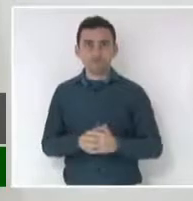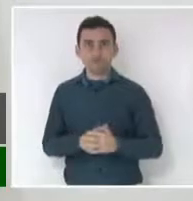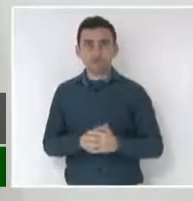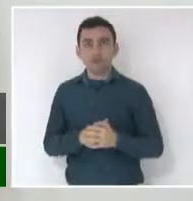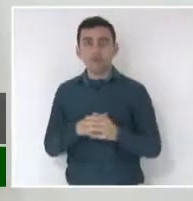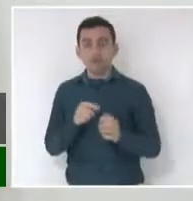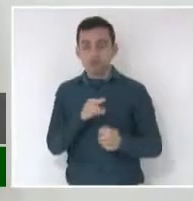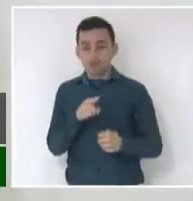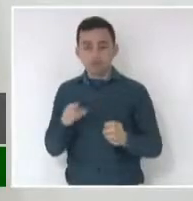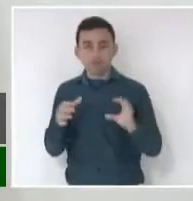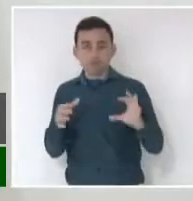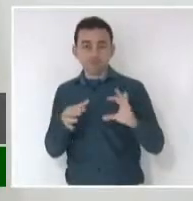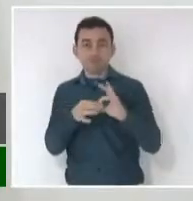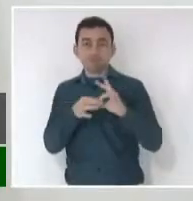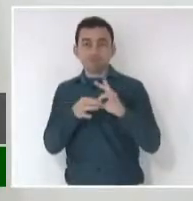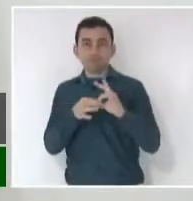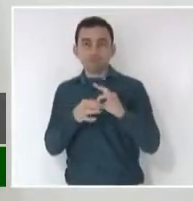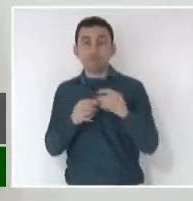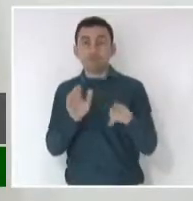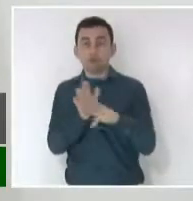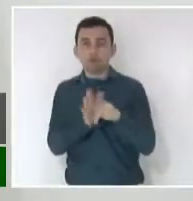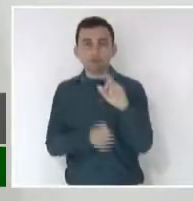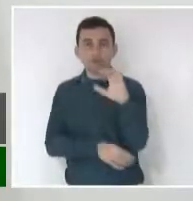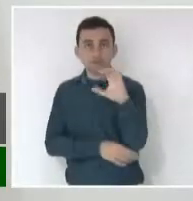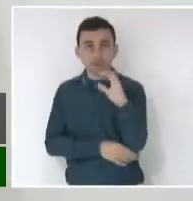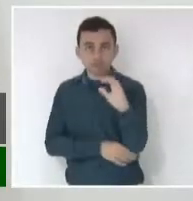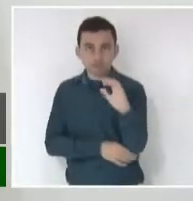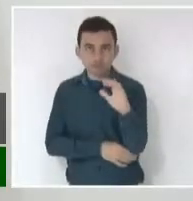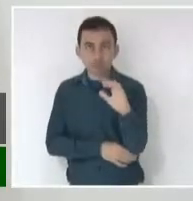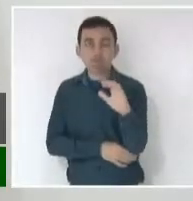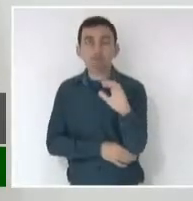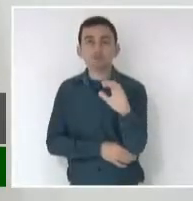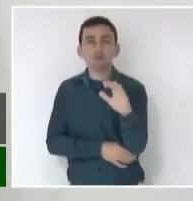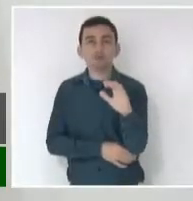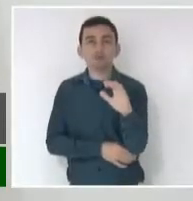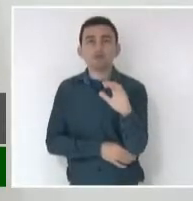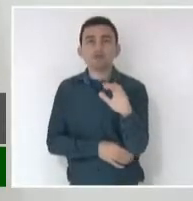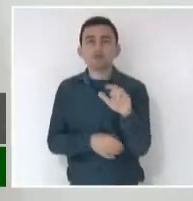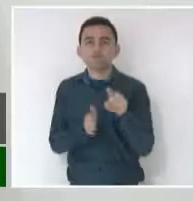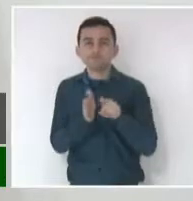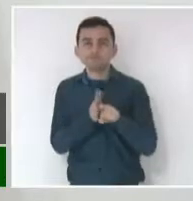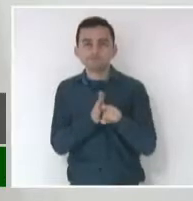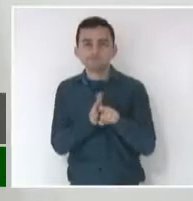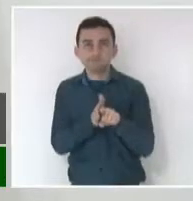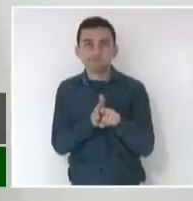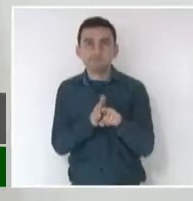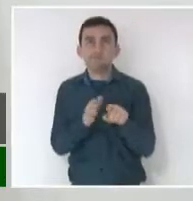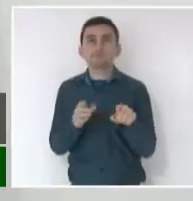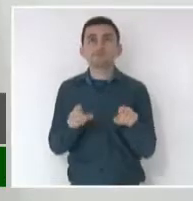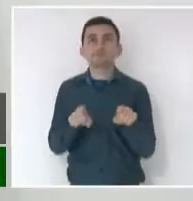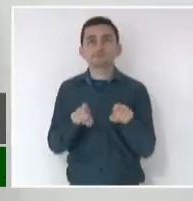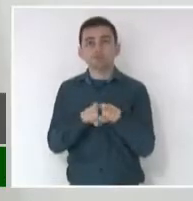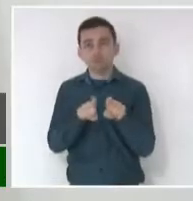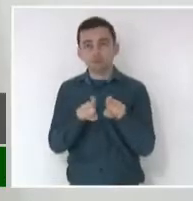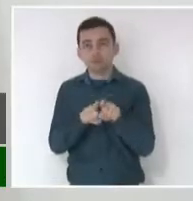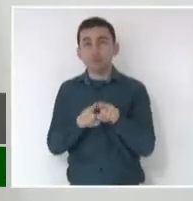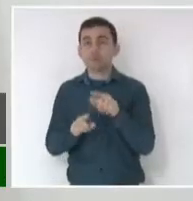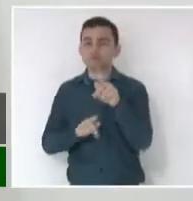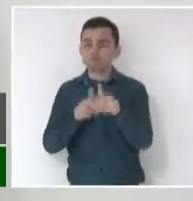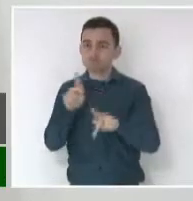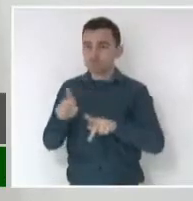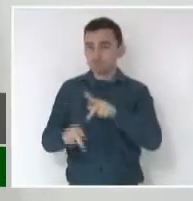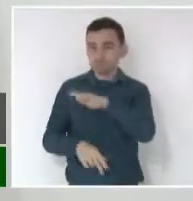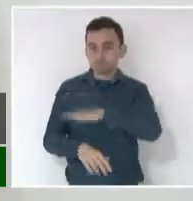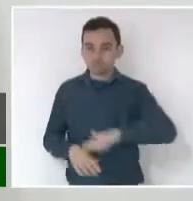ligados ao campo científico e, ao mesmo tempo, também do campo popular,